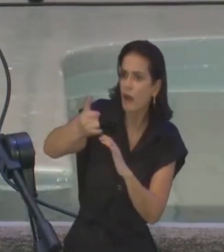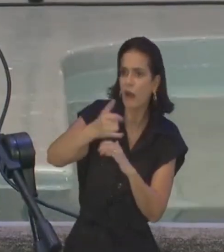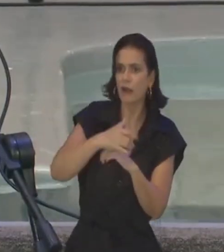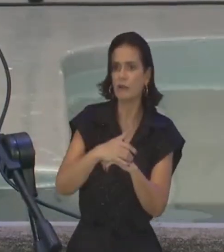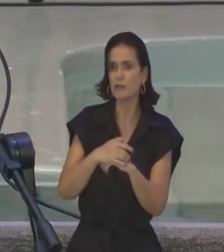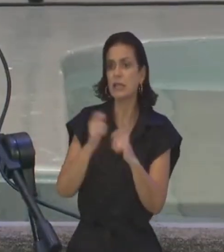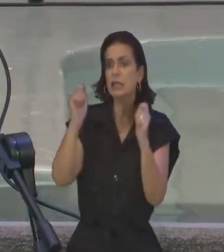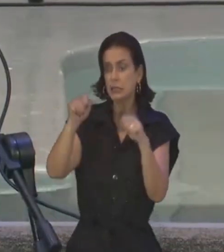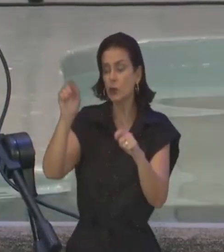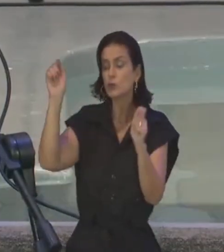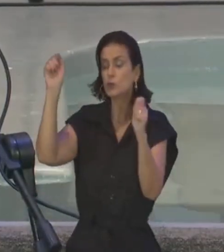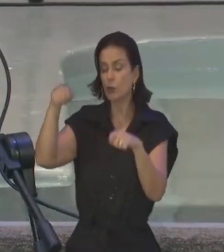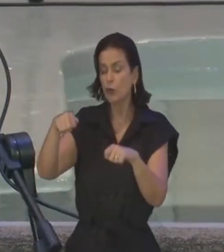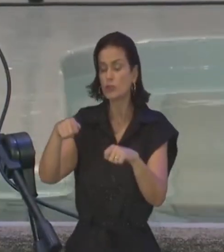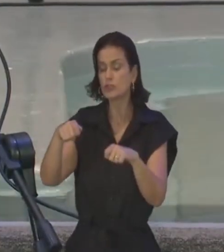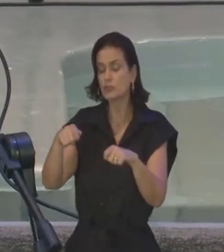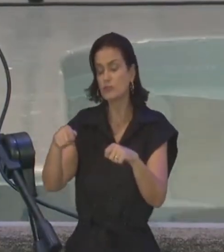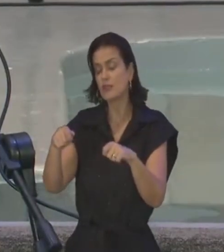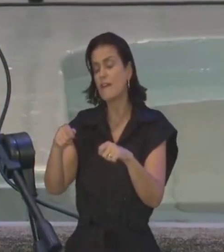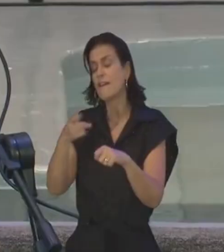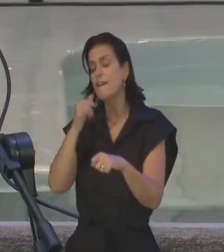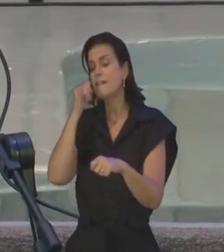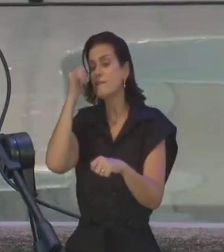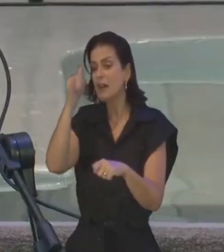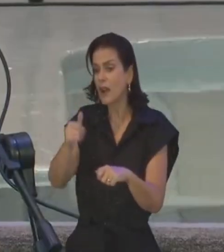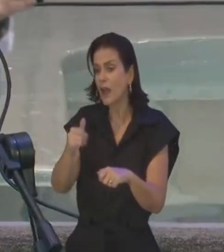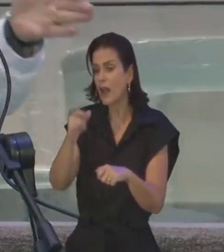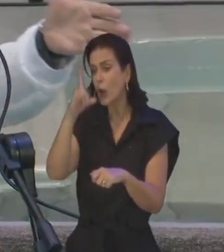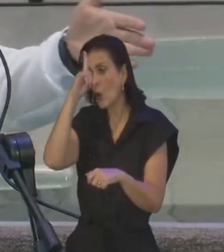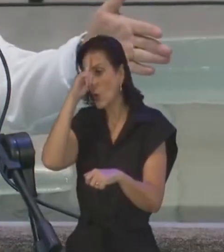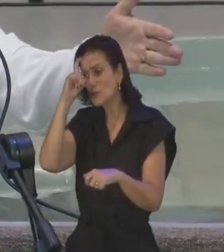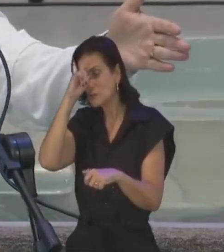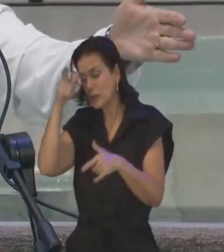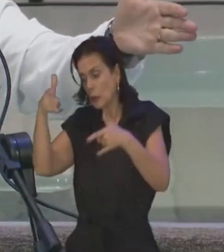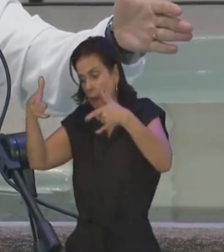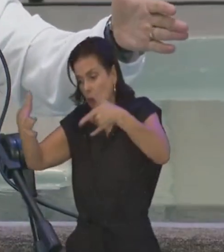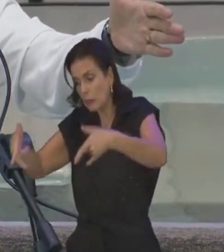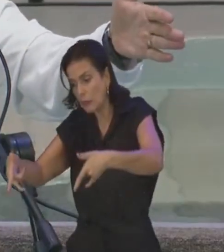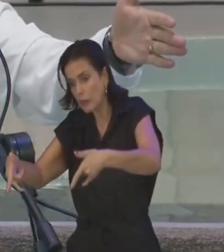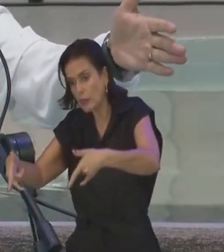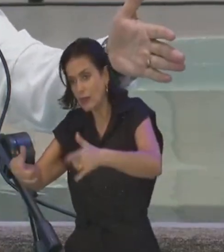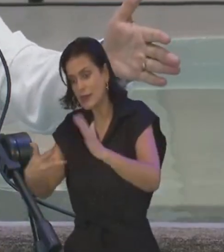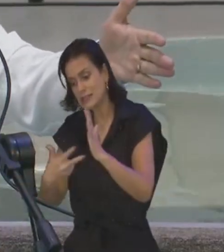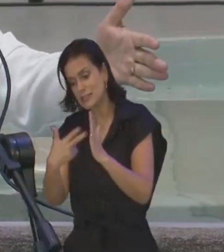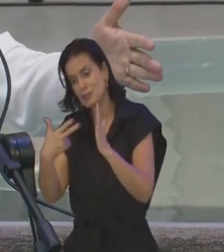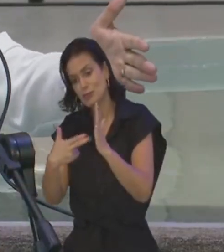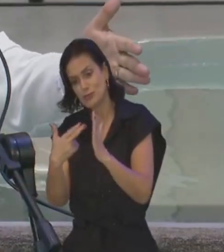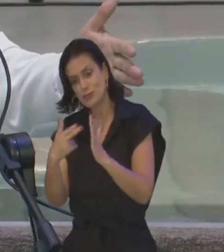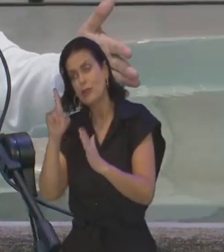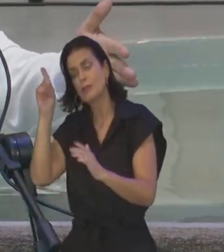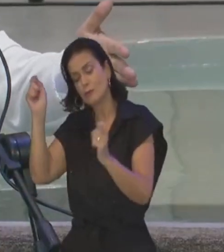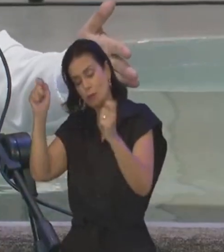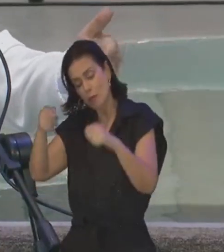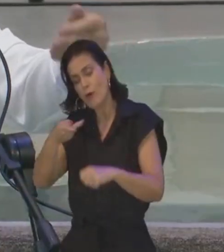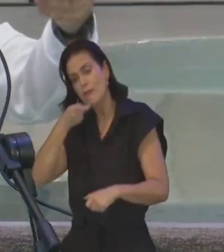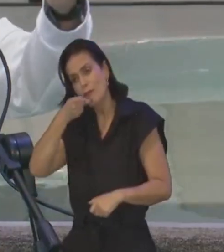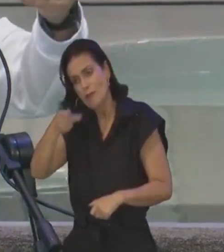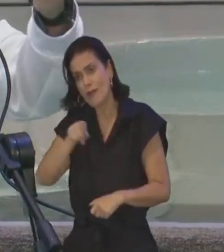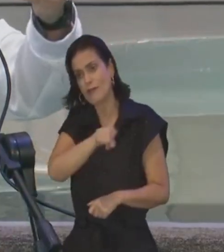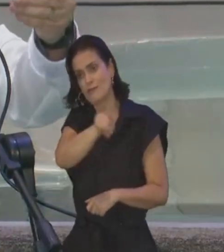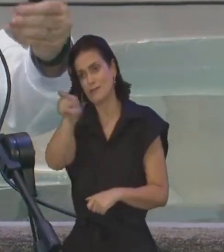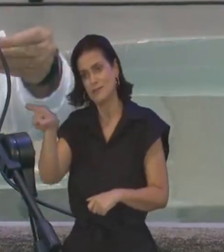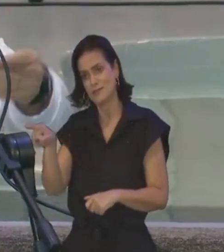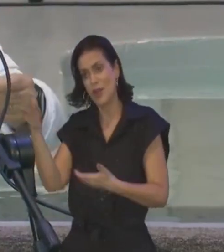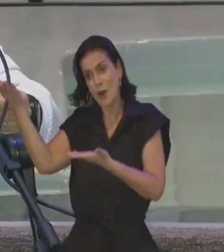você num leito de hospital, em cima de uma mesa, numa cirurgia. E o